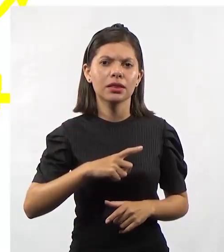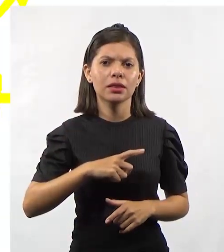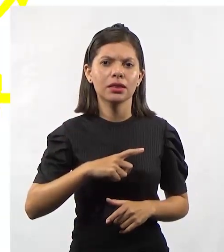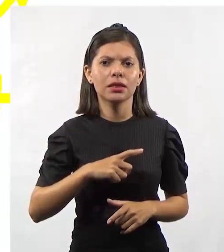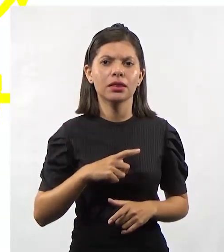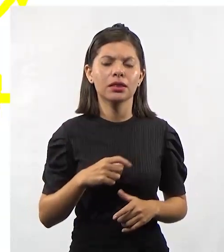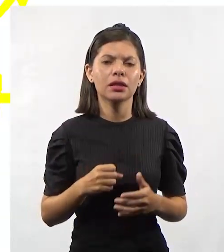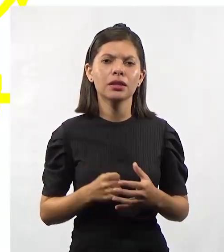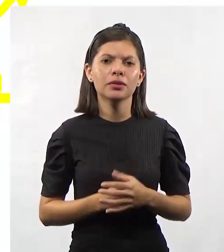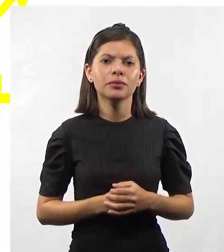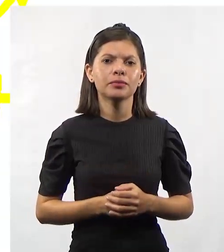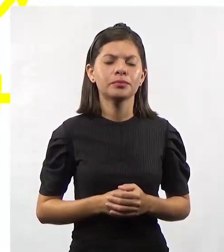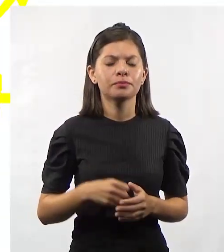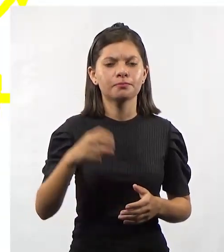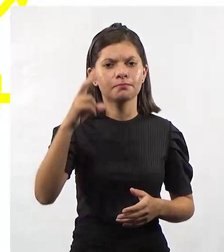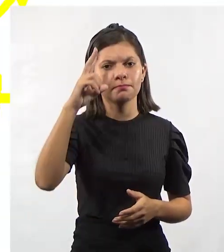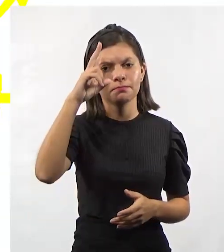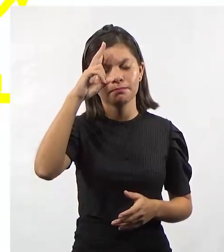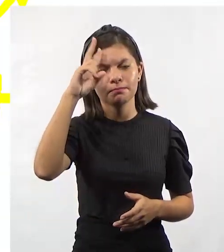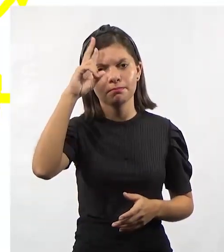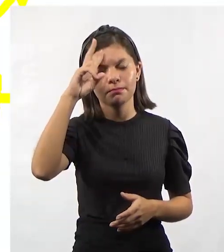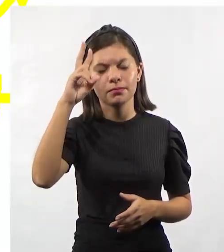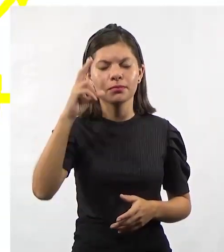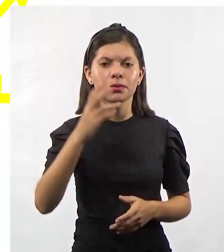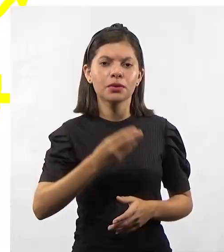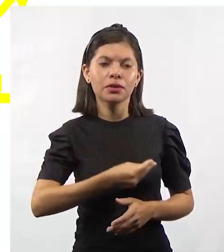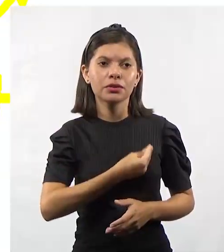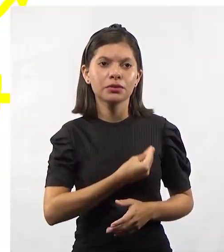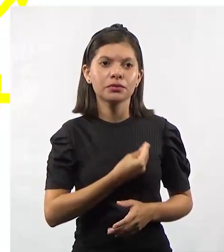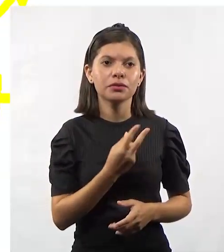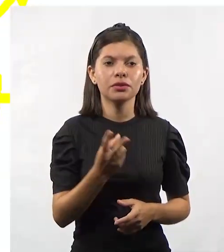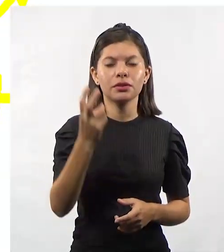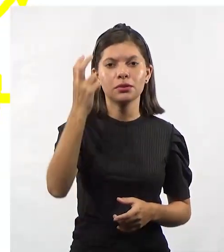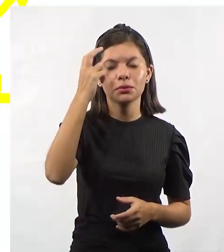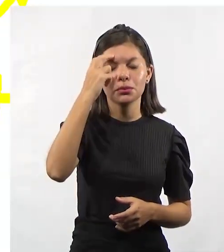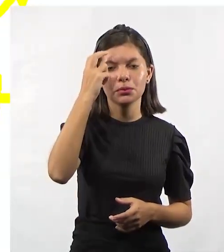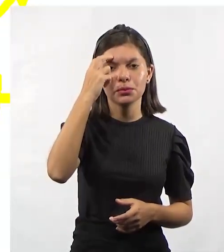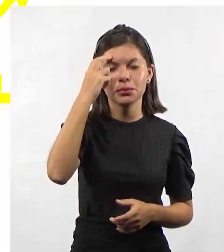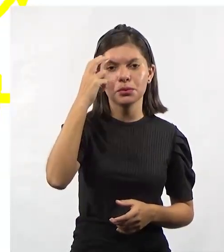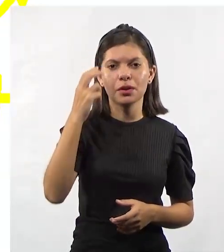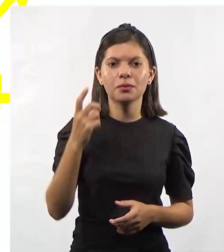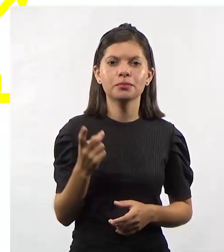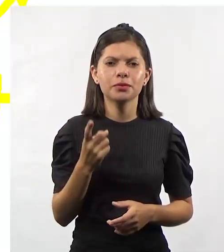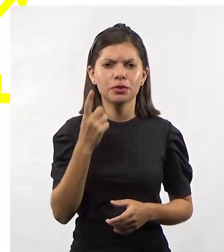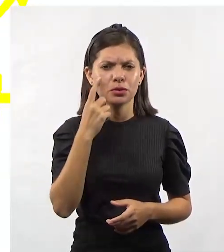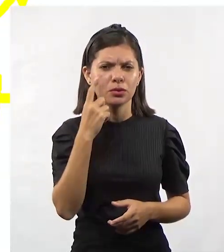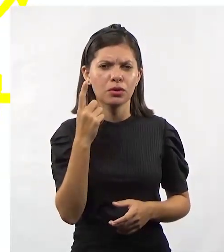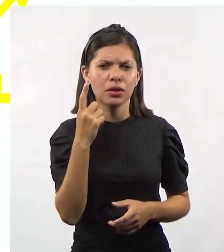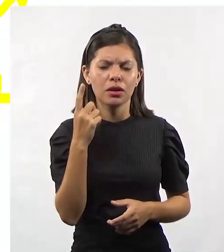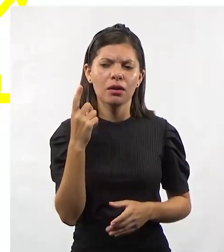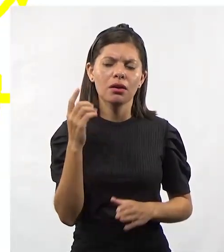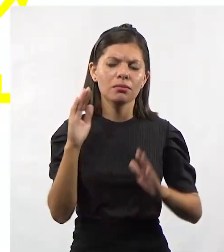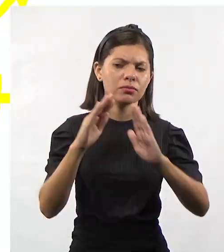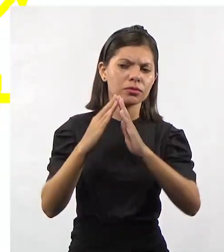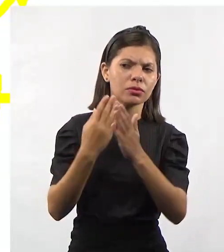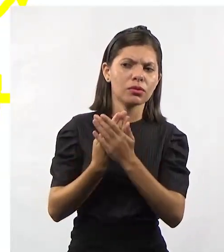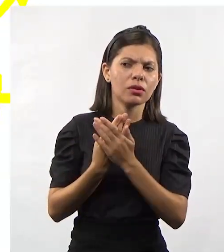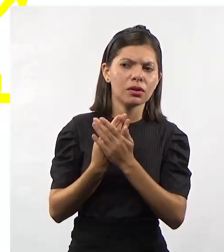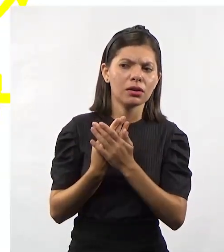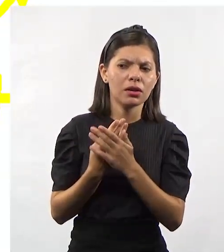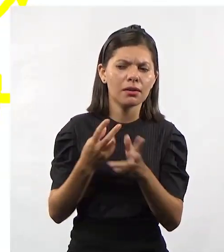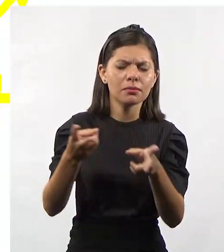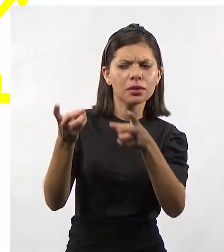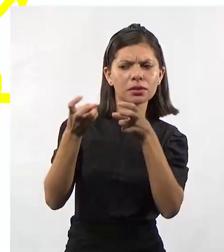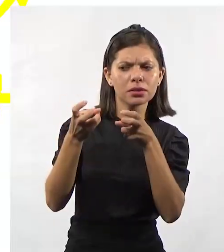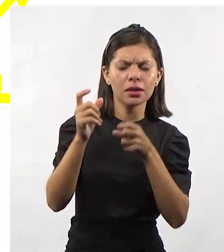partir de um mesmo parâmetro de história de vida e de cultura, né? Quando a gente olha para as escolas hoje, a